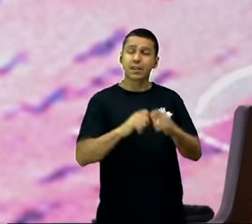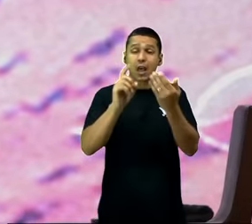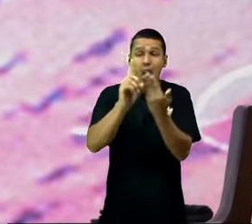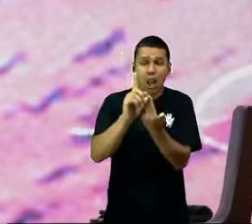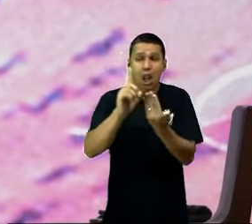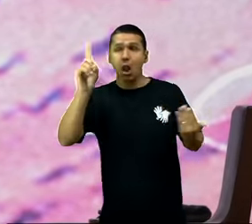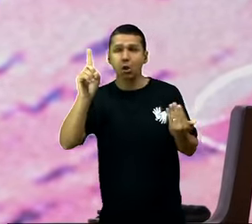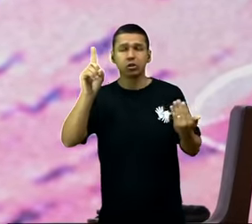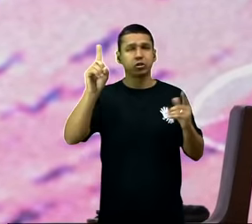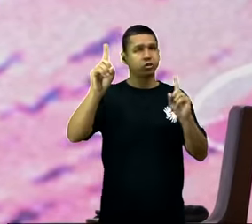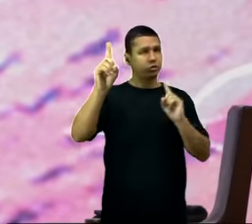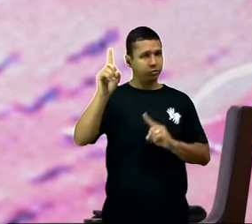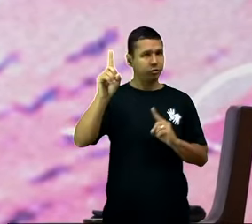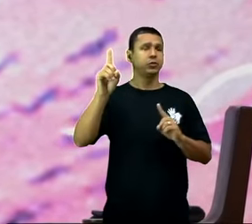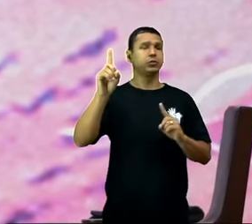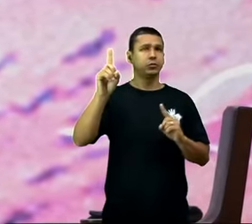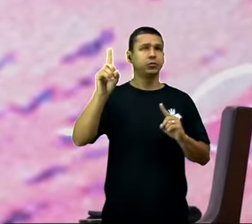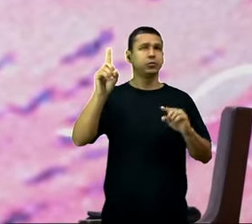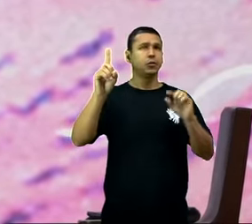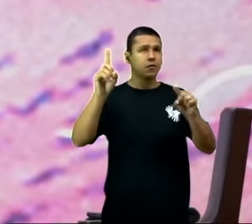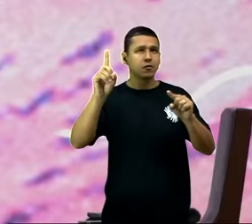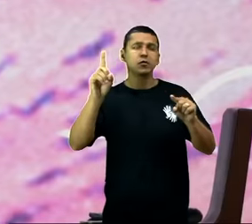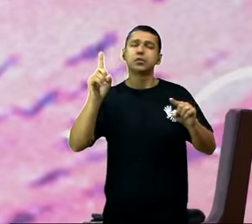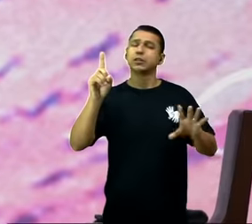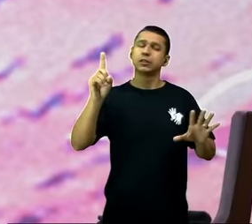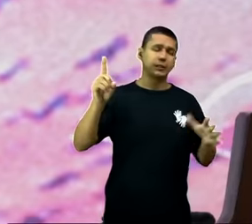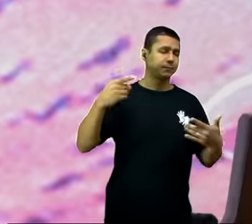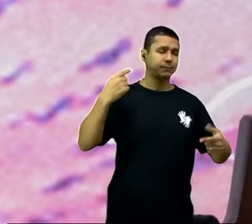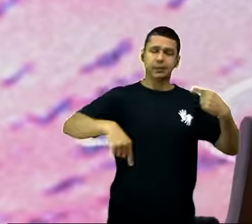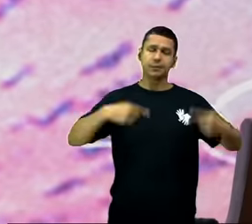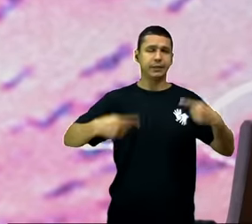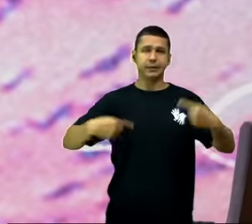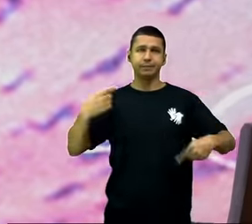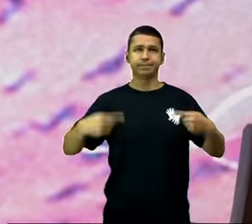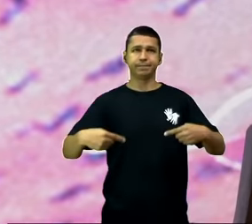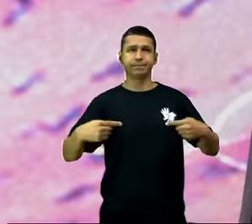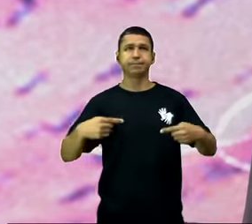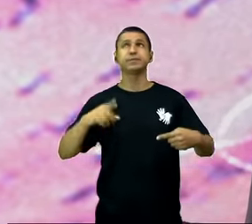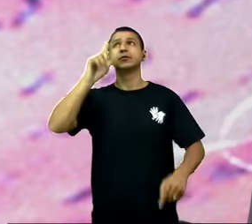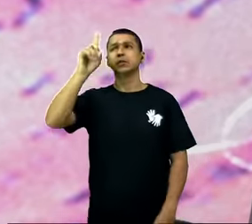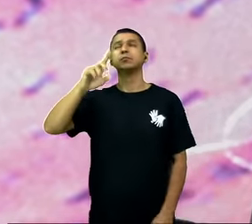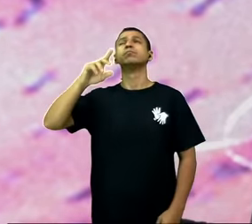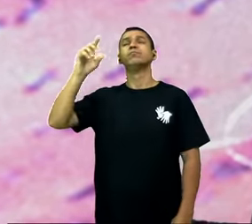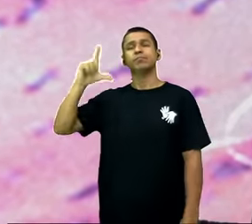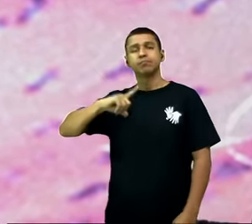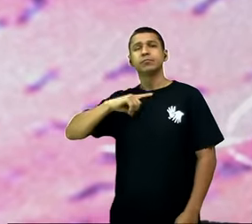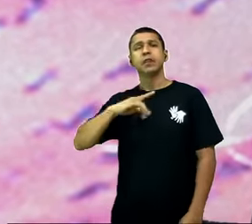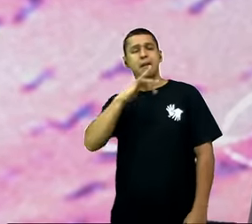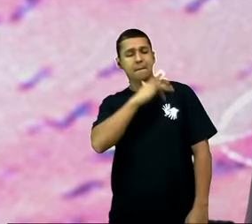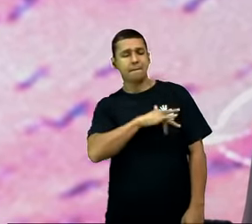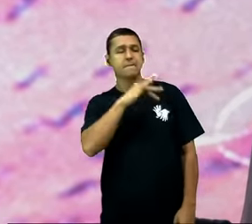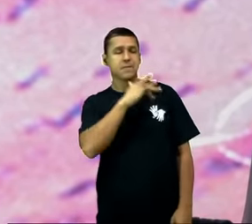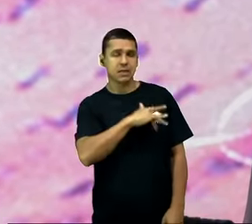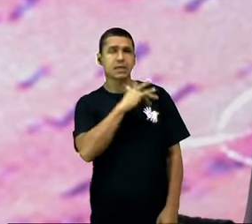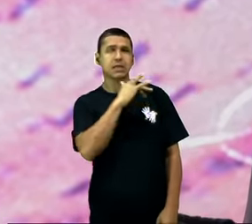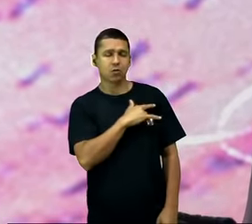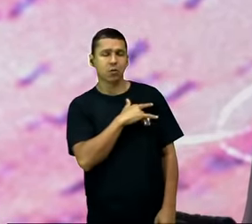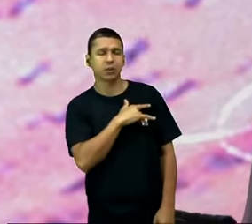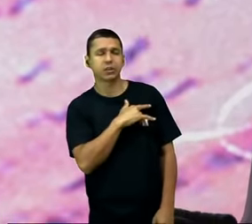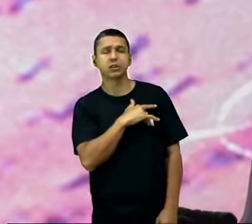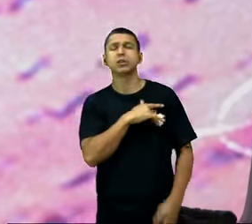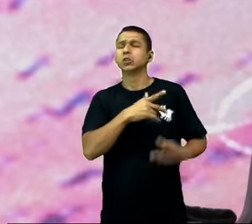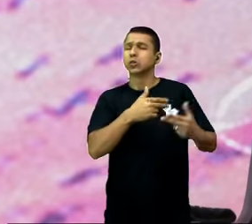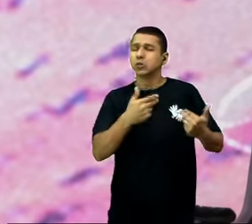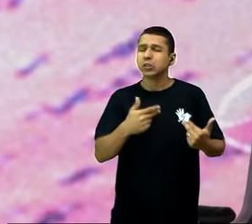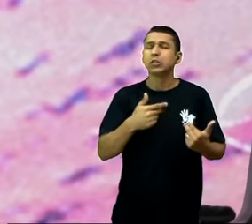gera no espírito. Levante a mão e diga assim: Deus tem misericórdia daquilo que eu gerei na carne sem saber. Levanta